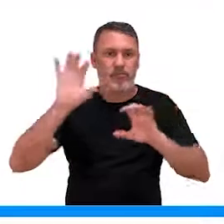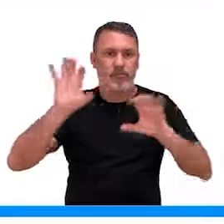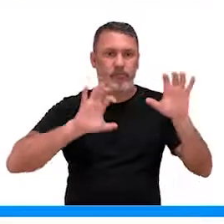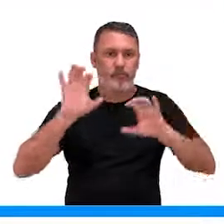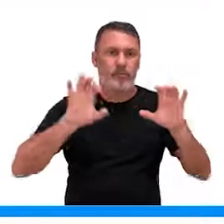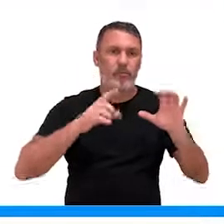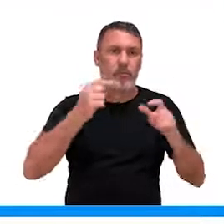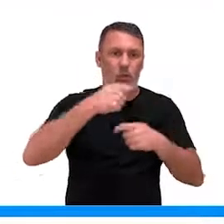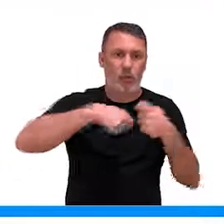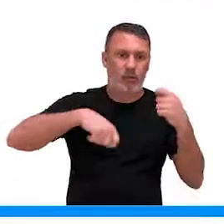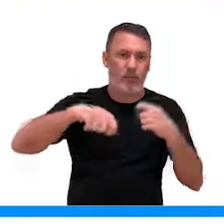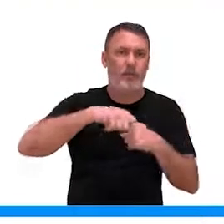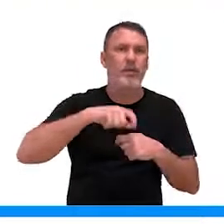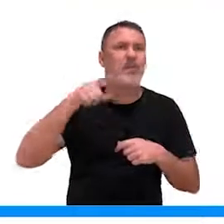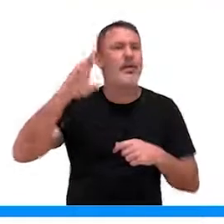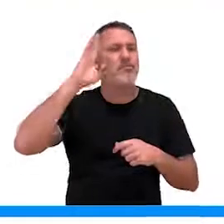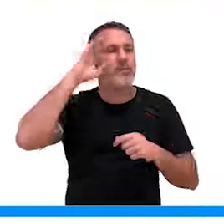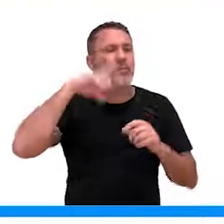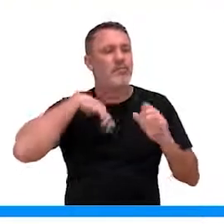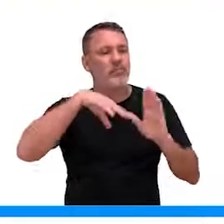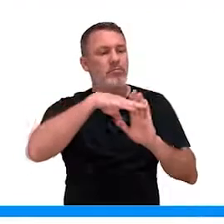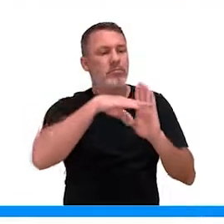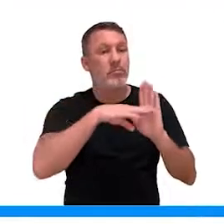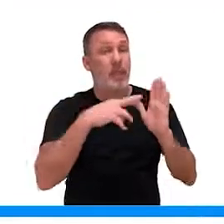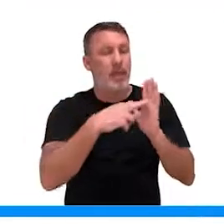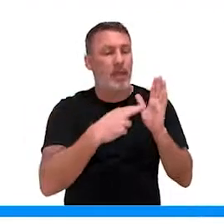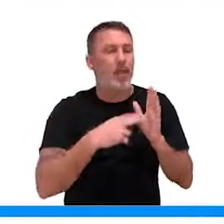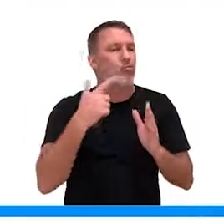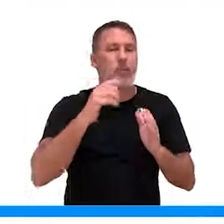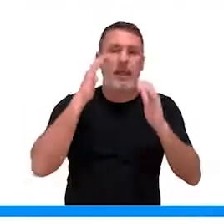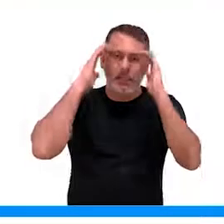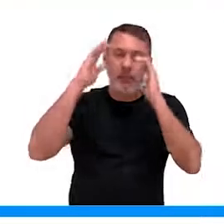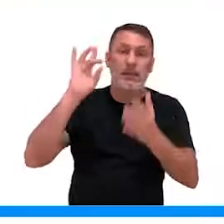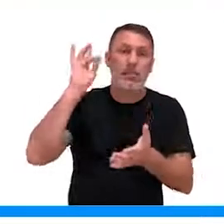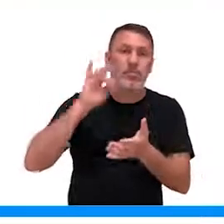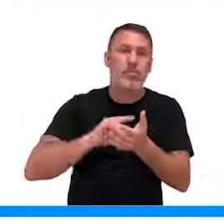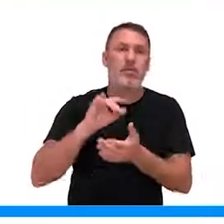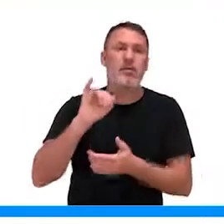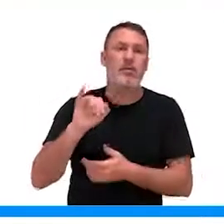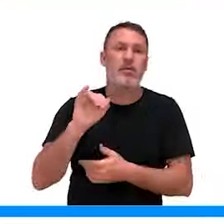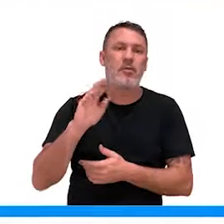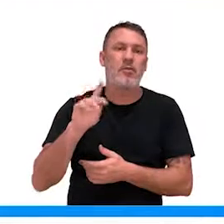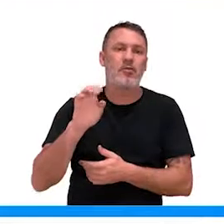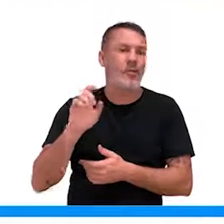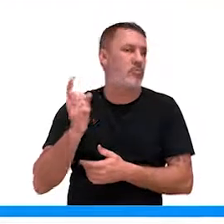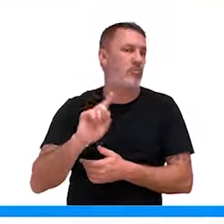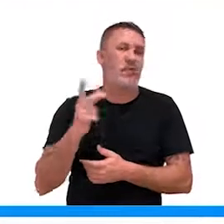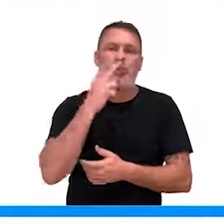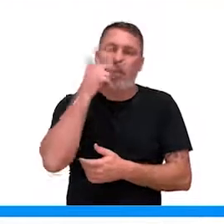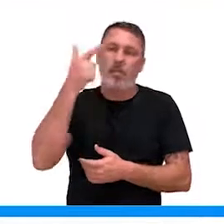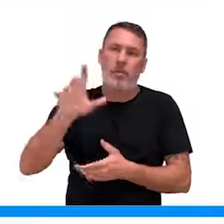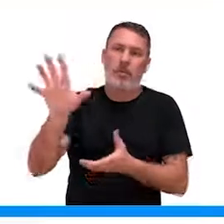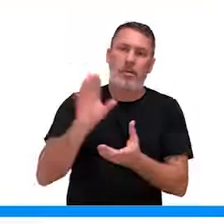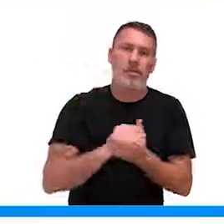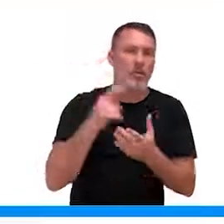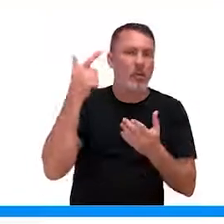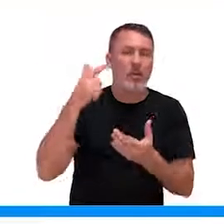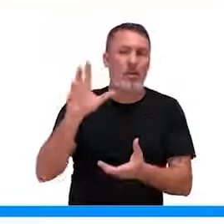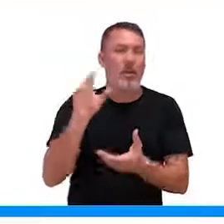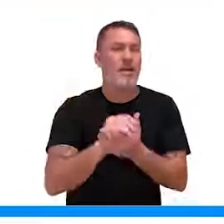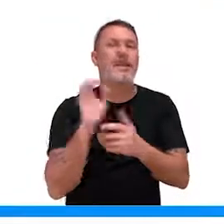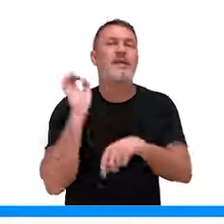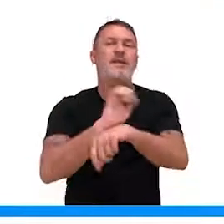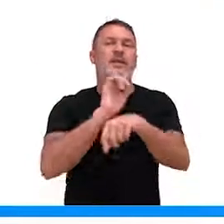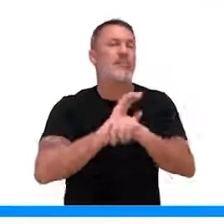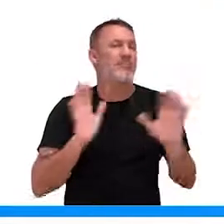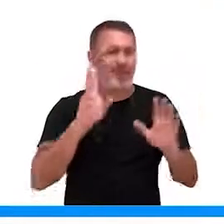regionalização é o fato dela não obedecer aos limites territoriais das unidades federativas do país, ou seja, ela não repete, as fronteiras entre estados. Nós já